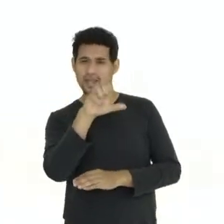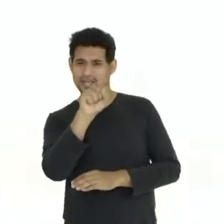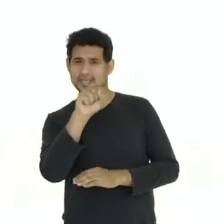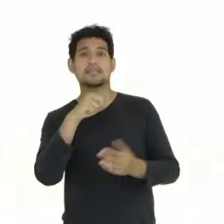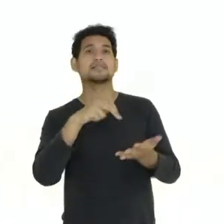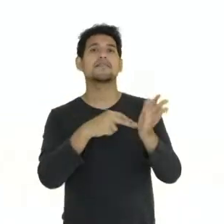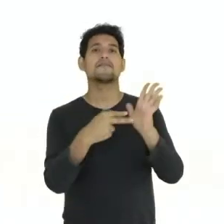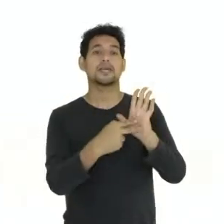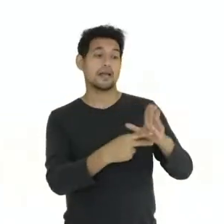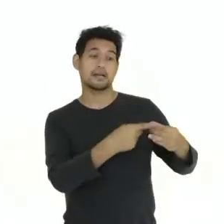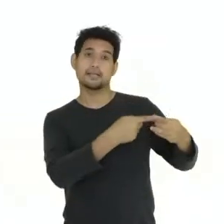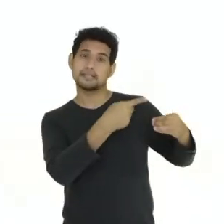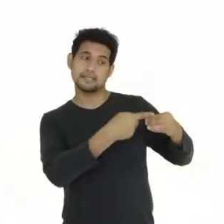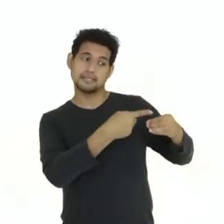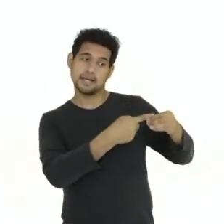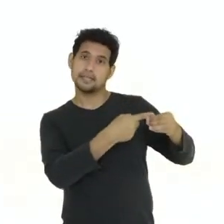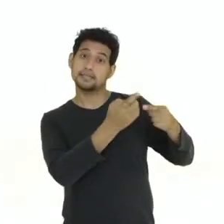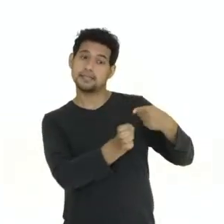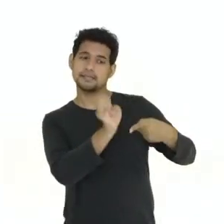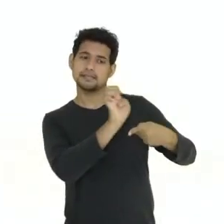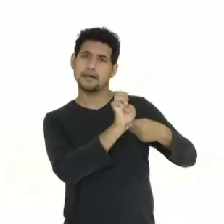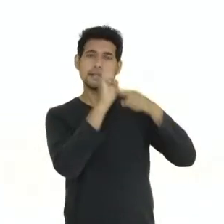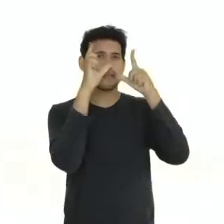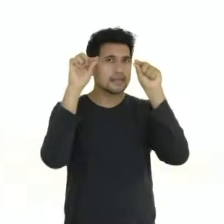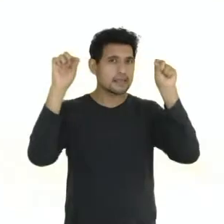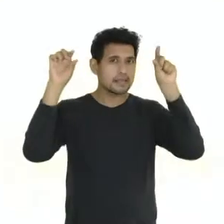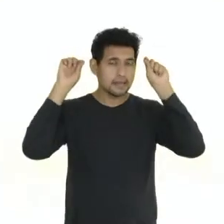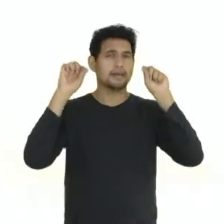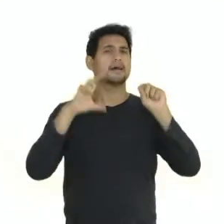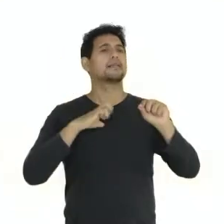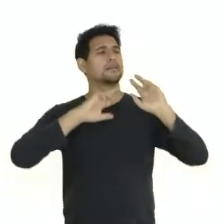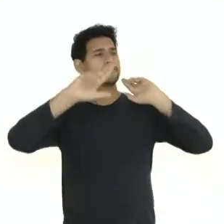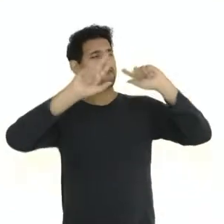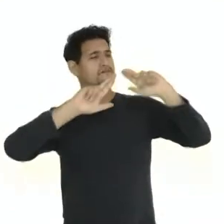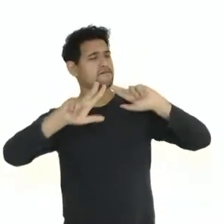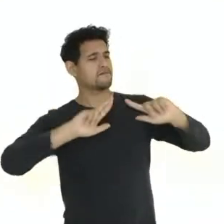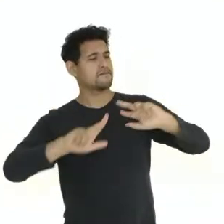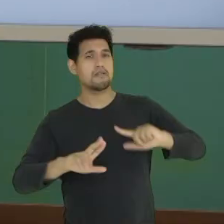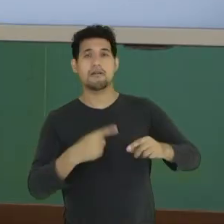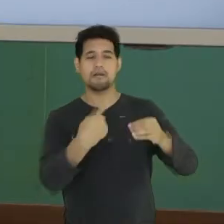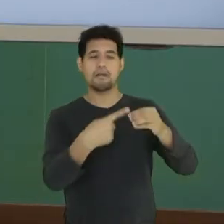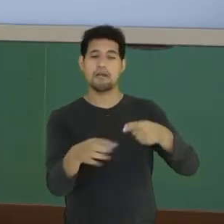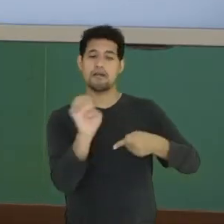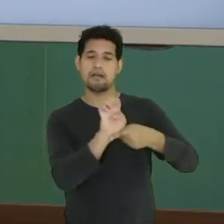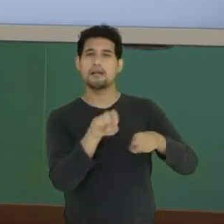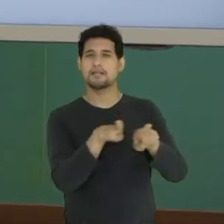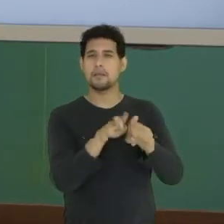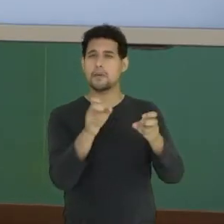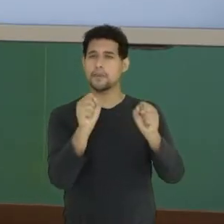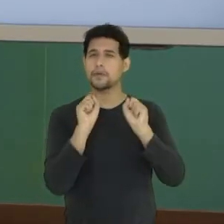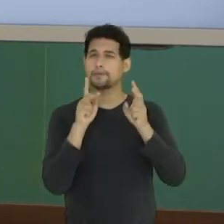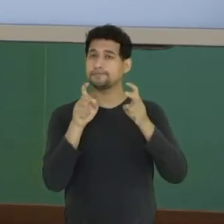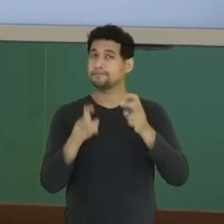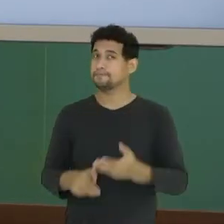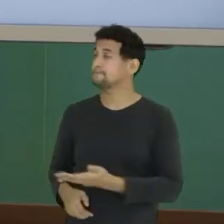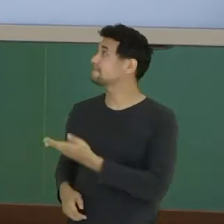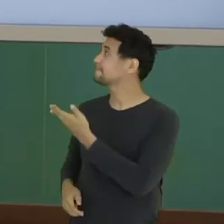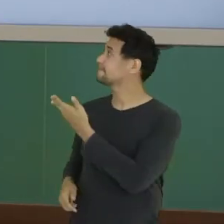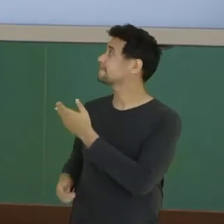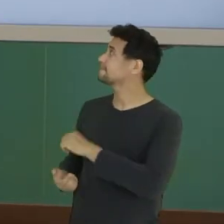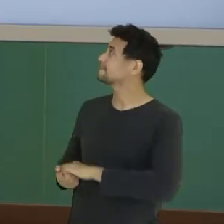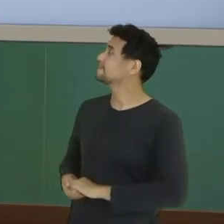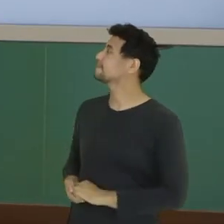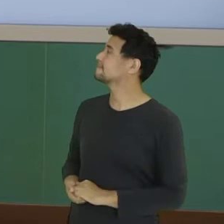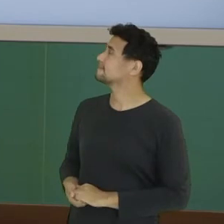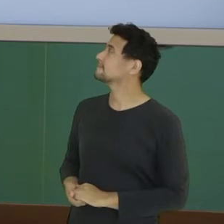as cidades-estado gregas, né? Nós temos diferentes cidades-estado, como vocês podem observar aqui